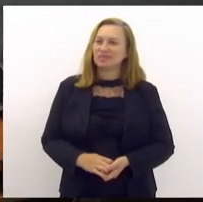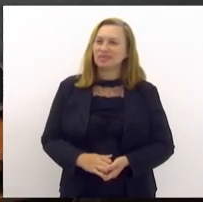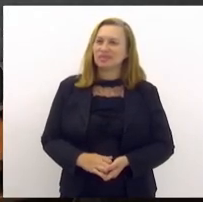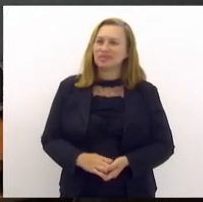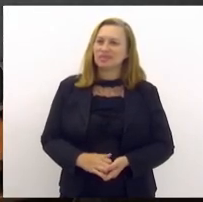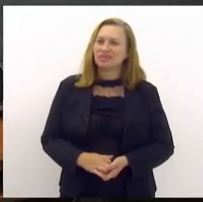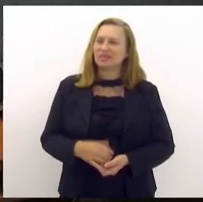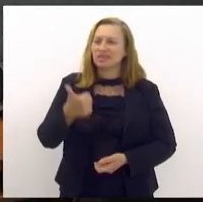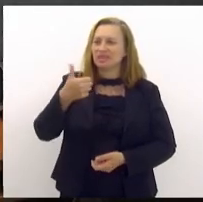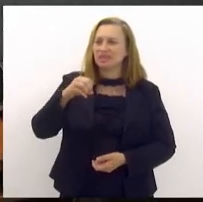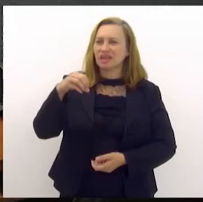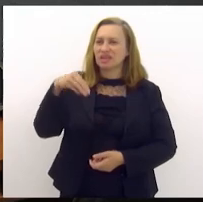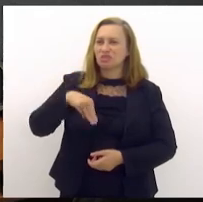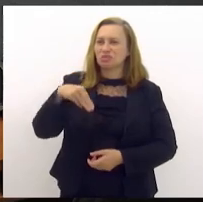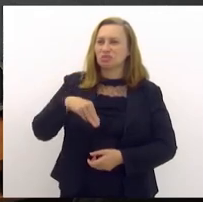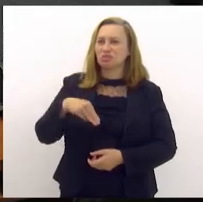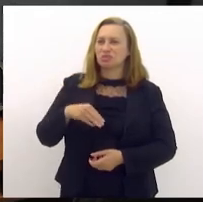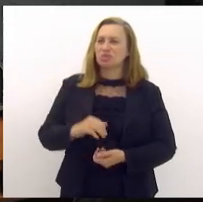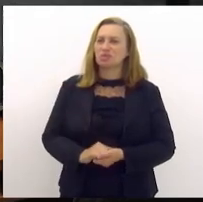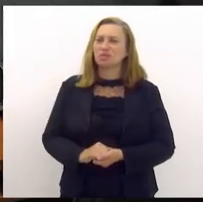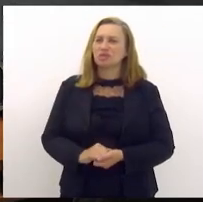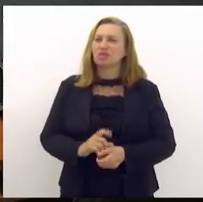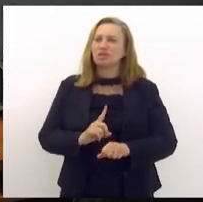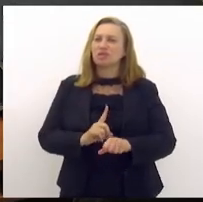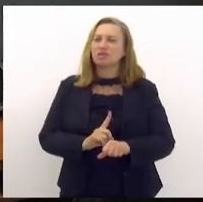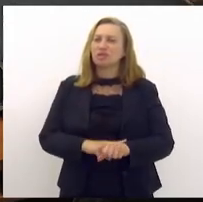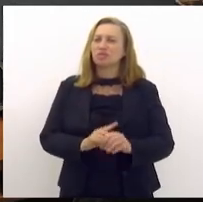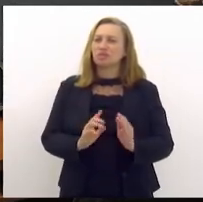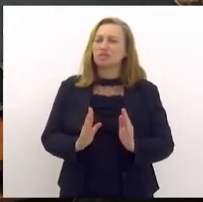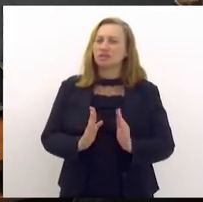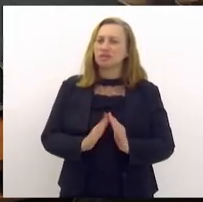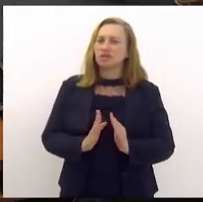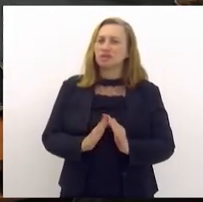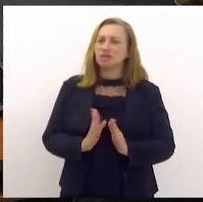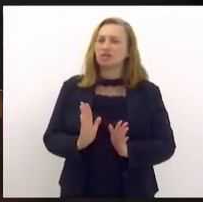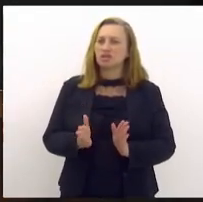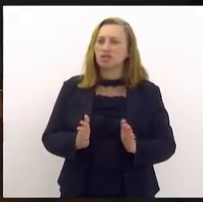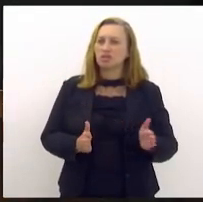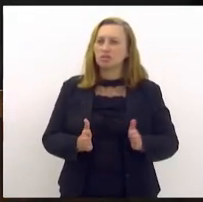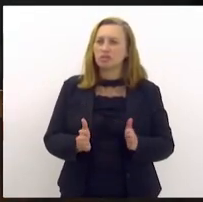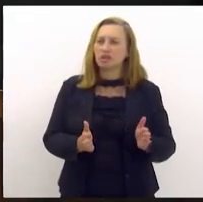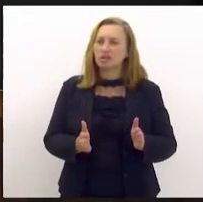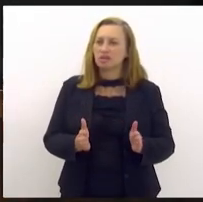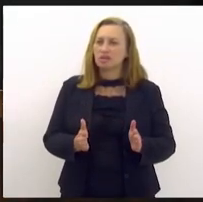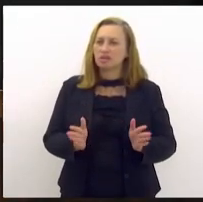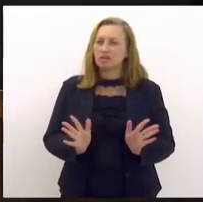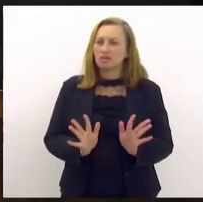Vossa Excelência dispõe de 10 minutos do tempo regimental. Já estamos no expediente final.